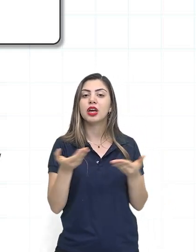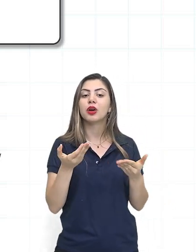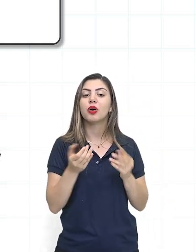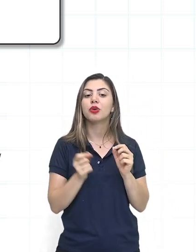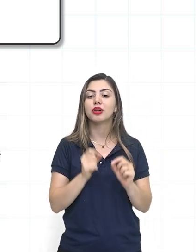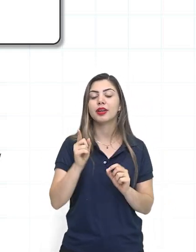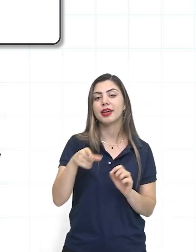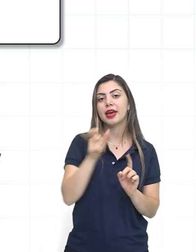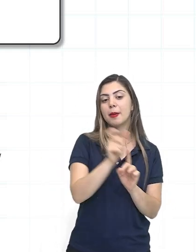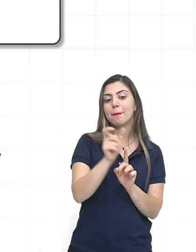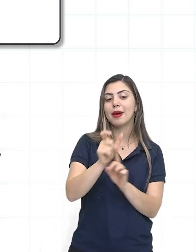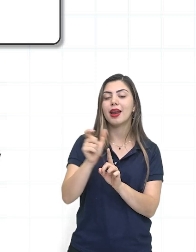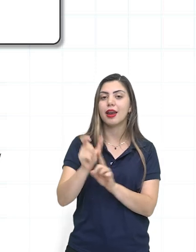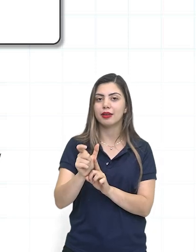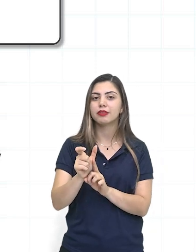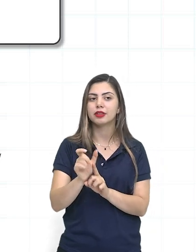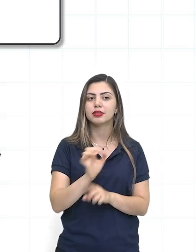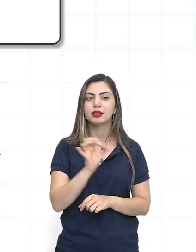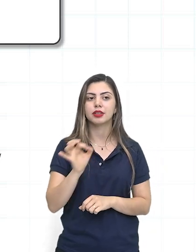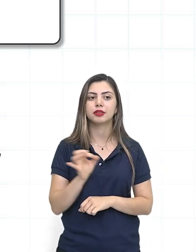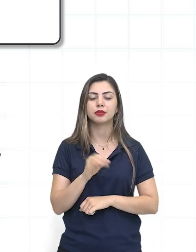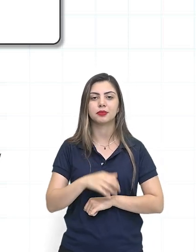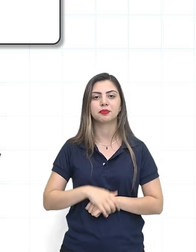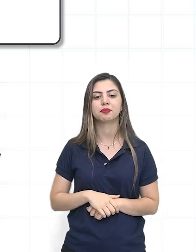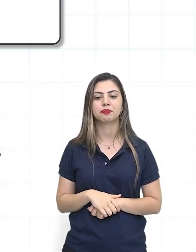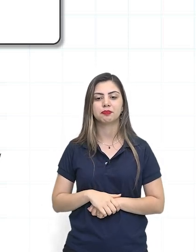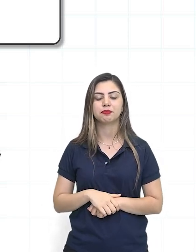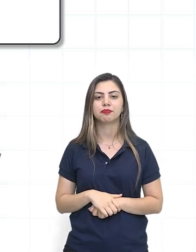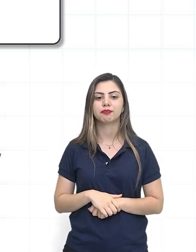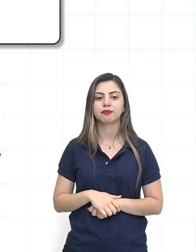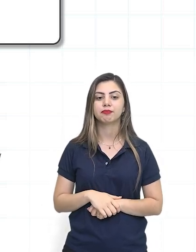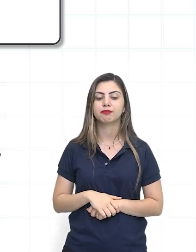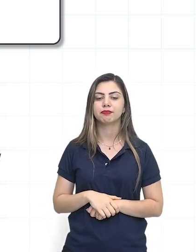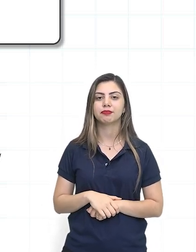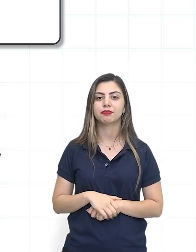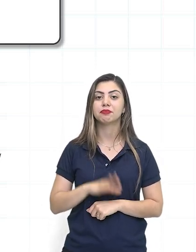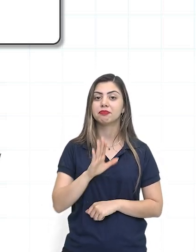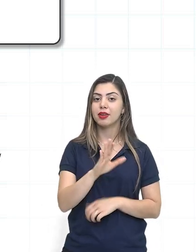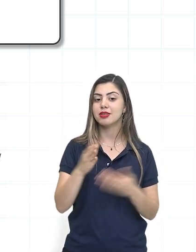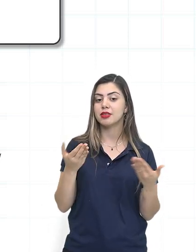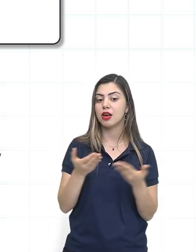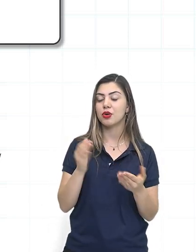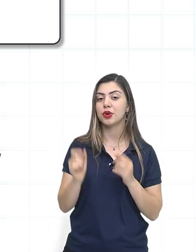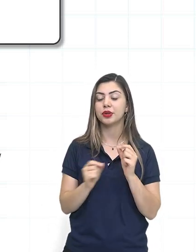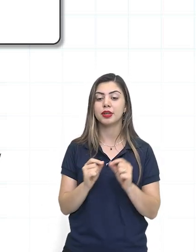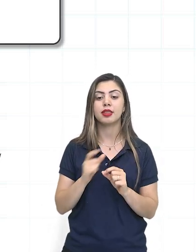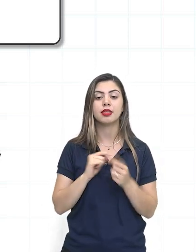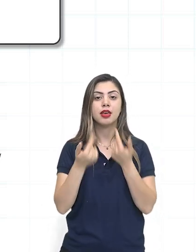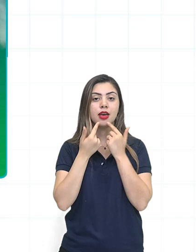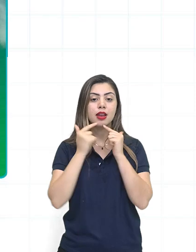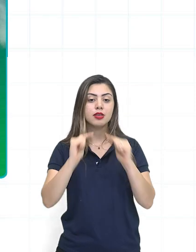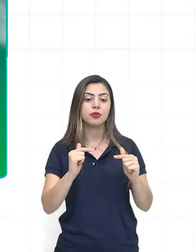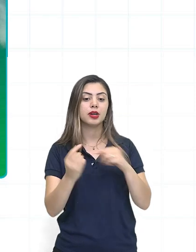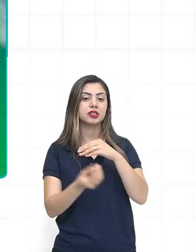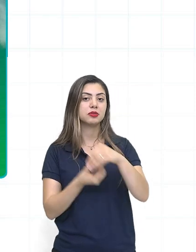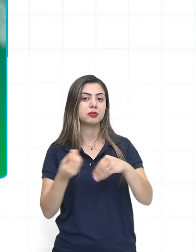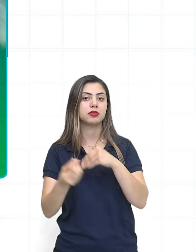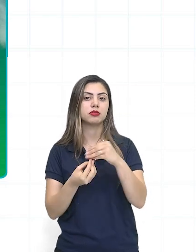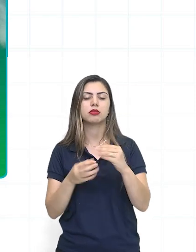é a palavra que está sendo dita, tá? E agora nós temos a linguagem